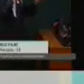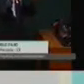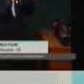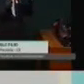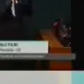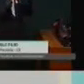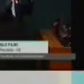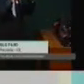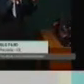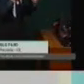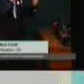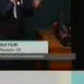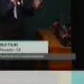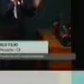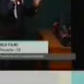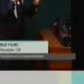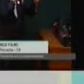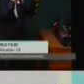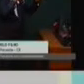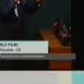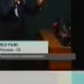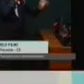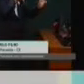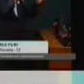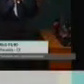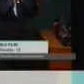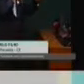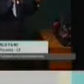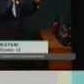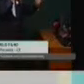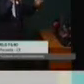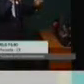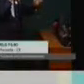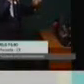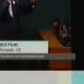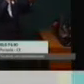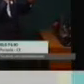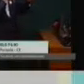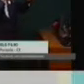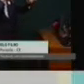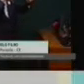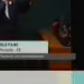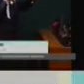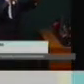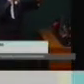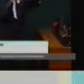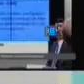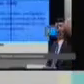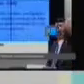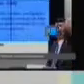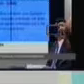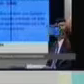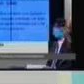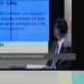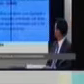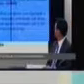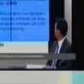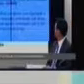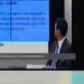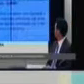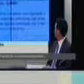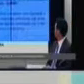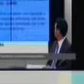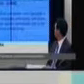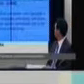hábitos. Lamentavelmente, o cigarro ainda é o grande vilão, com toda a redução que aconteceu no país,